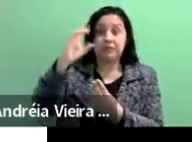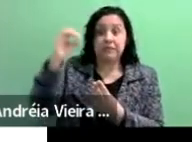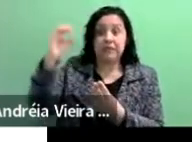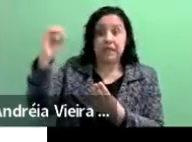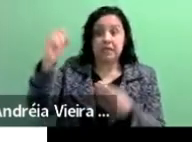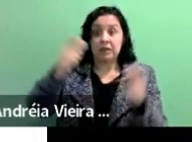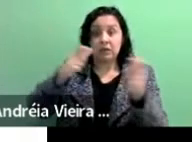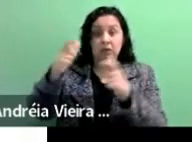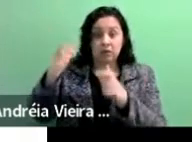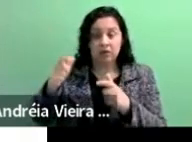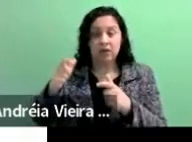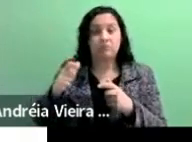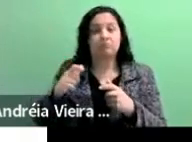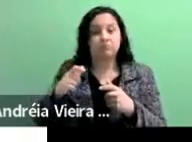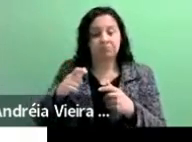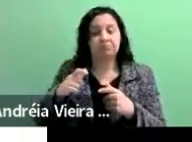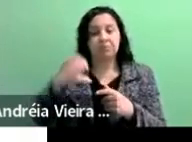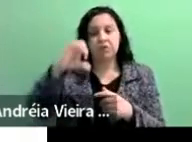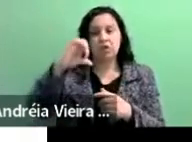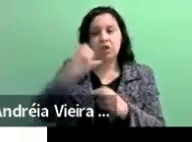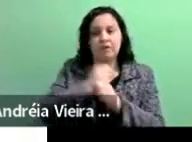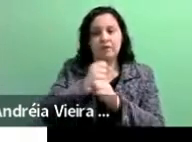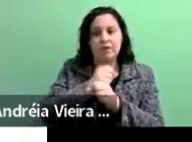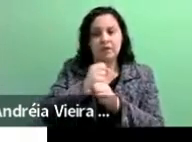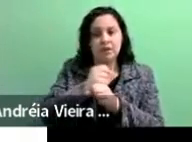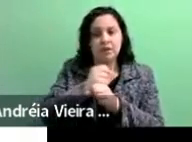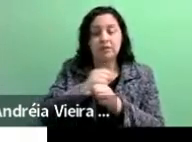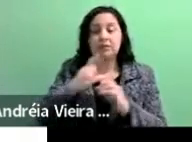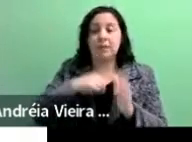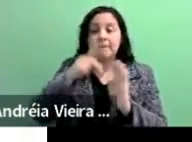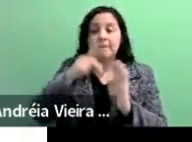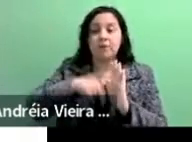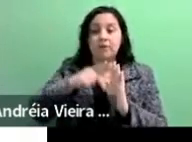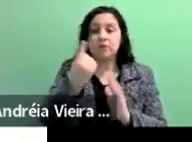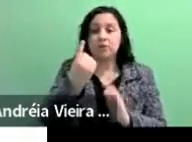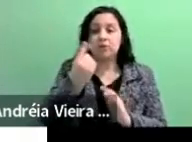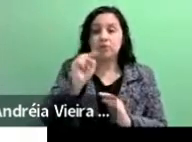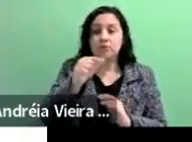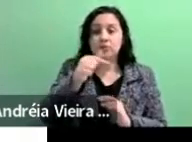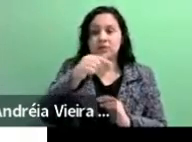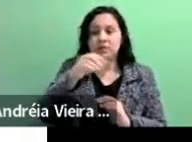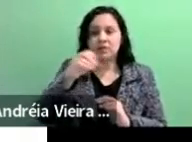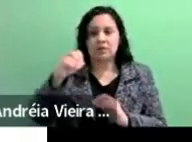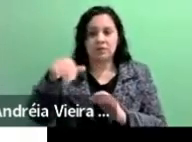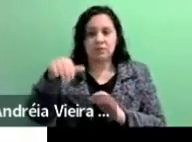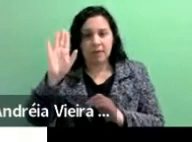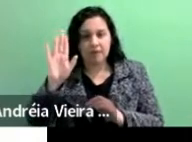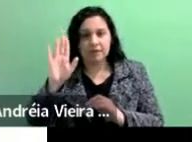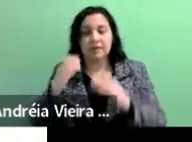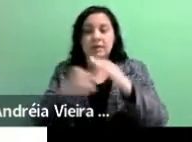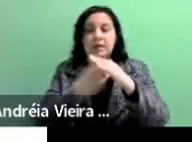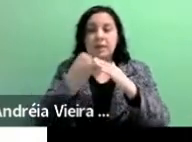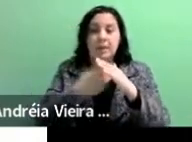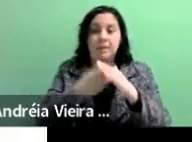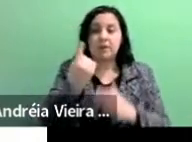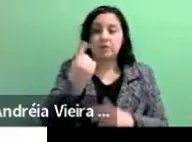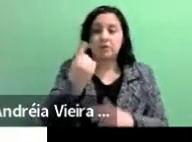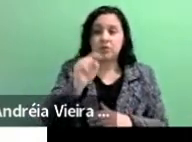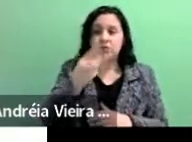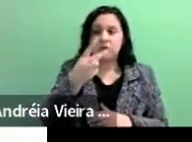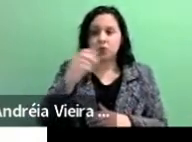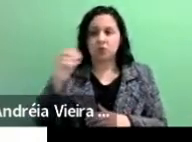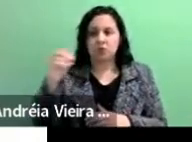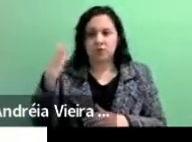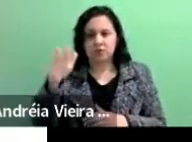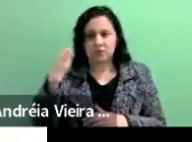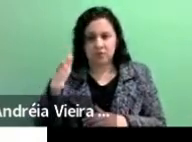desse tempo foram mais de 1.700 projetos, de 1.200 empresas. Eu gosto de destacar esse número, de mostrar,